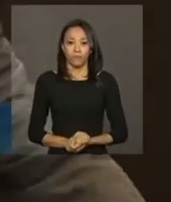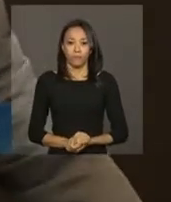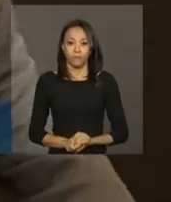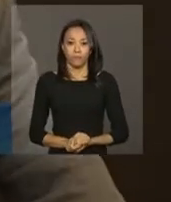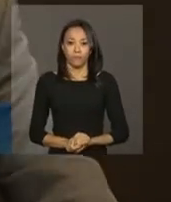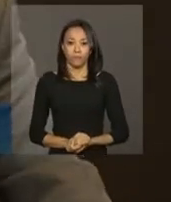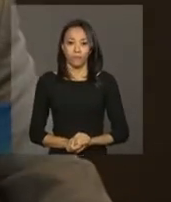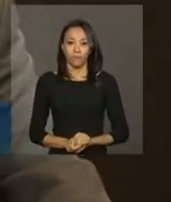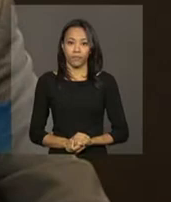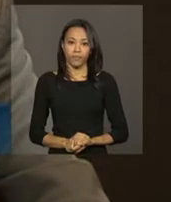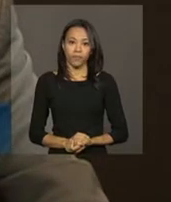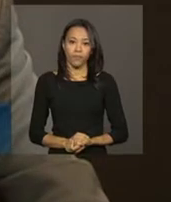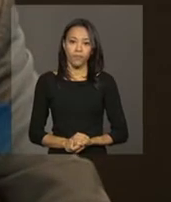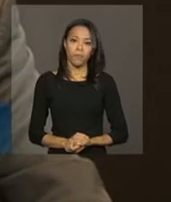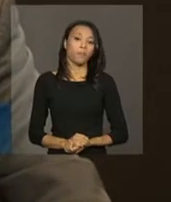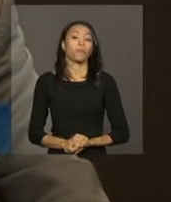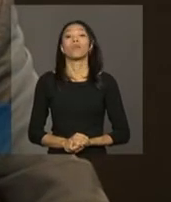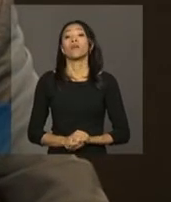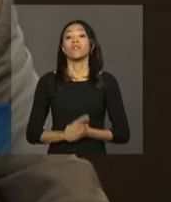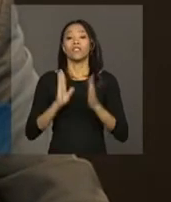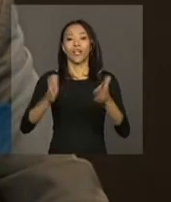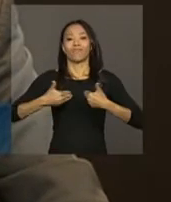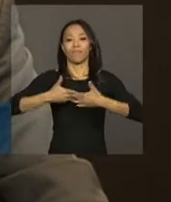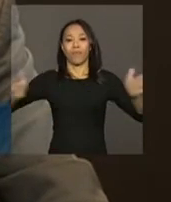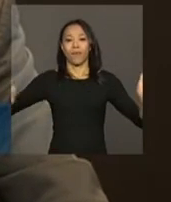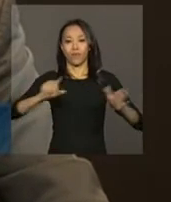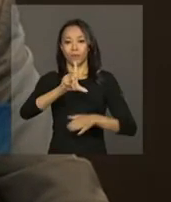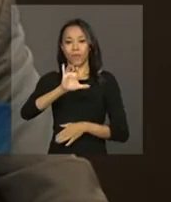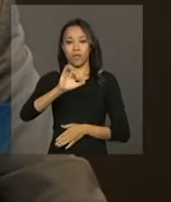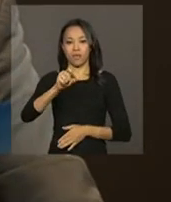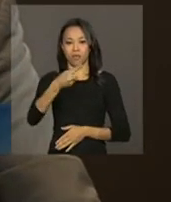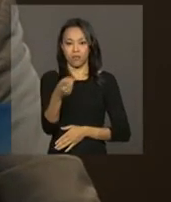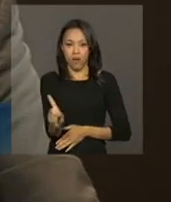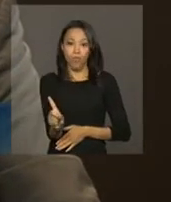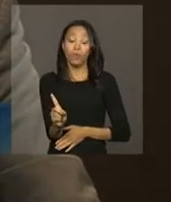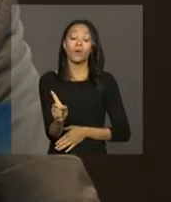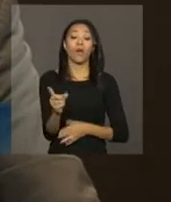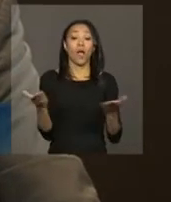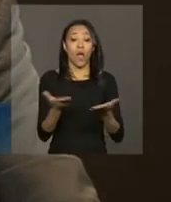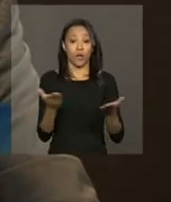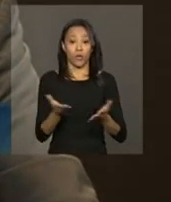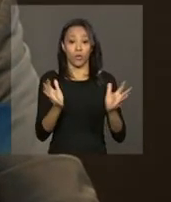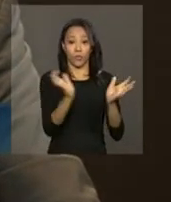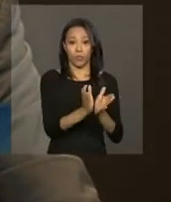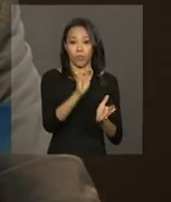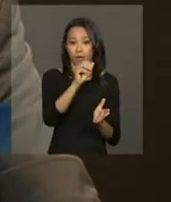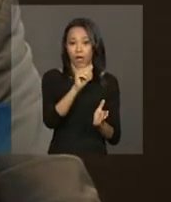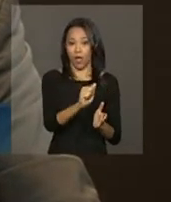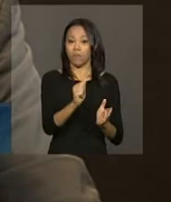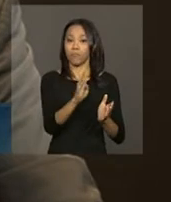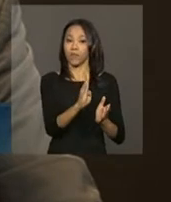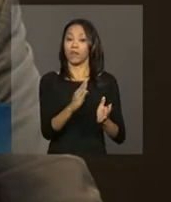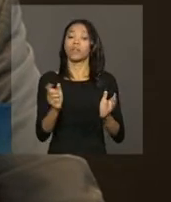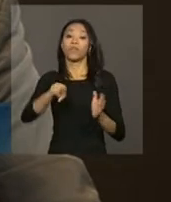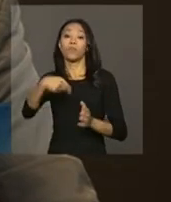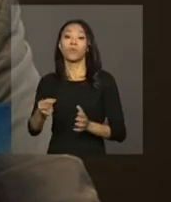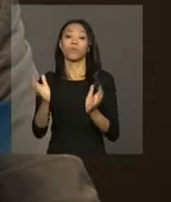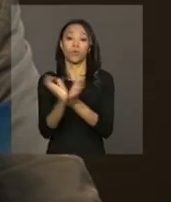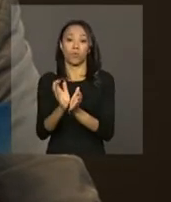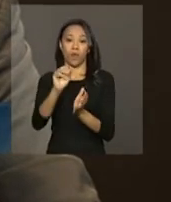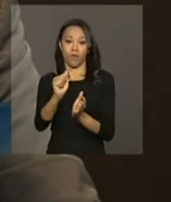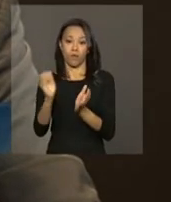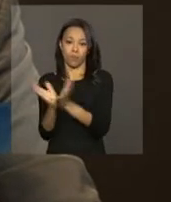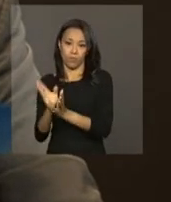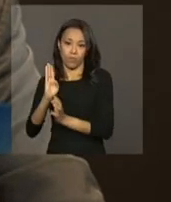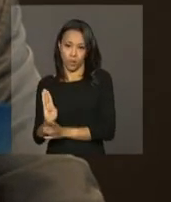anel portanto está aberto o leilão habilitam-se para os lotes lote a e lote B